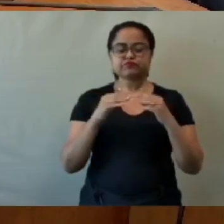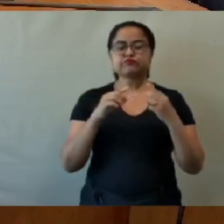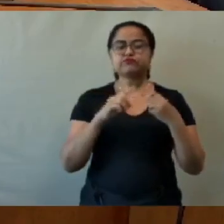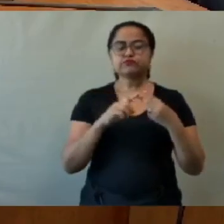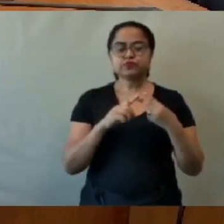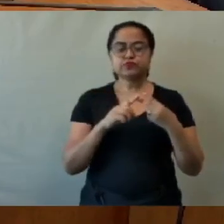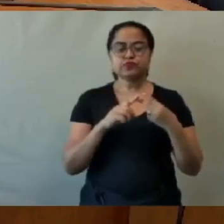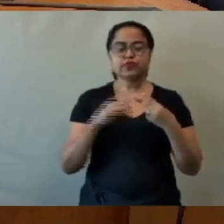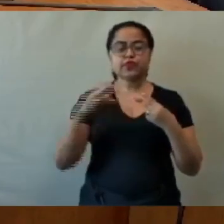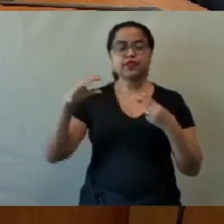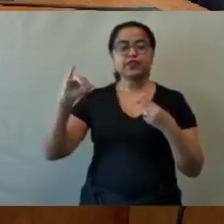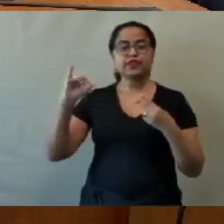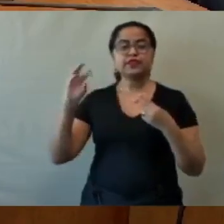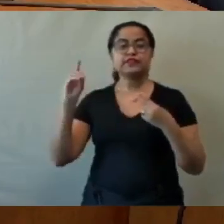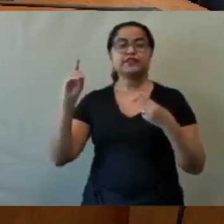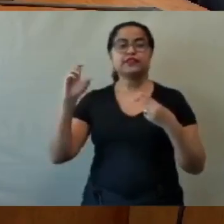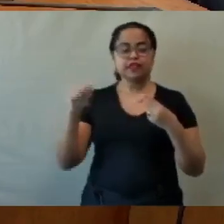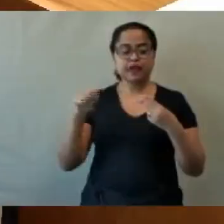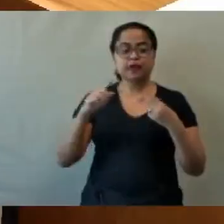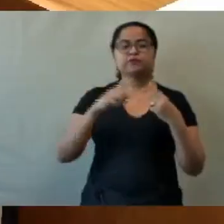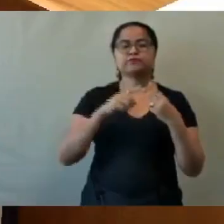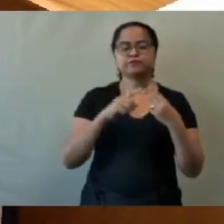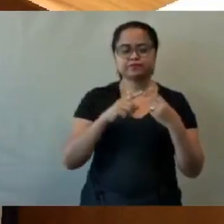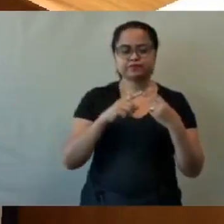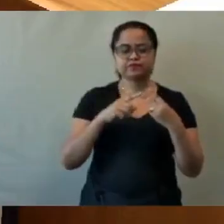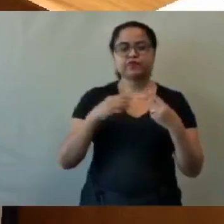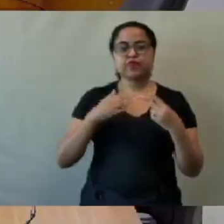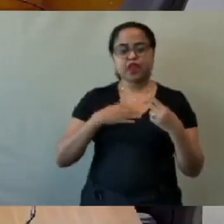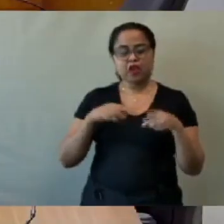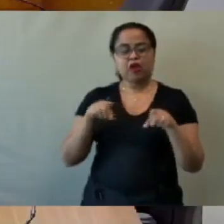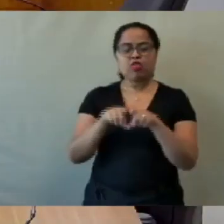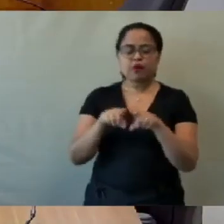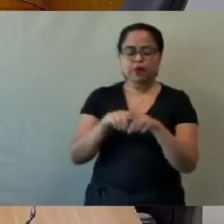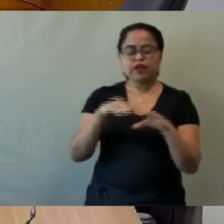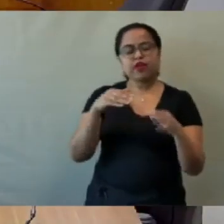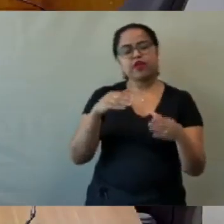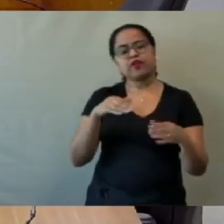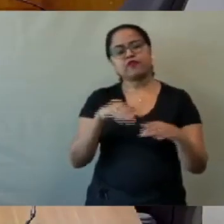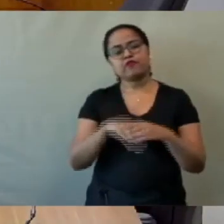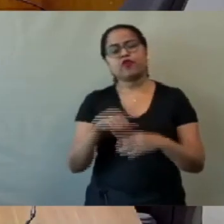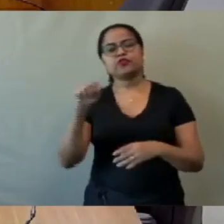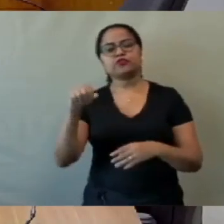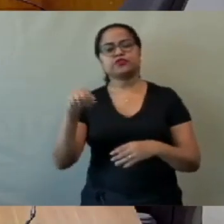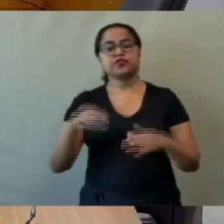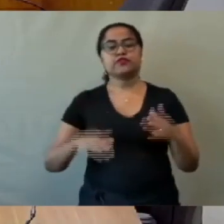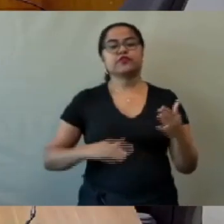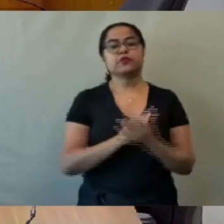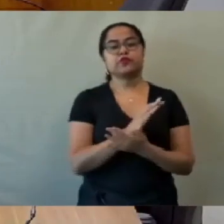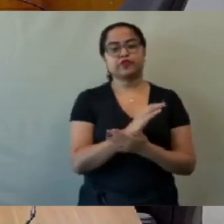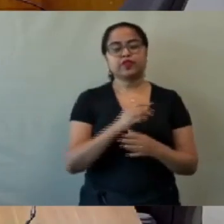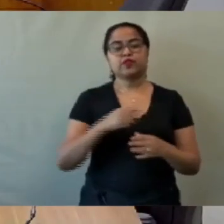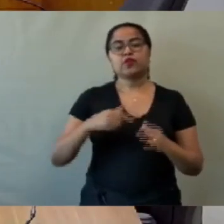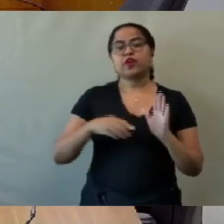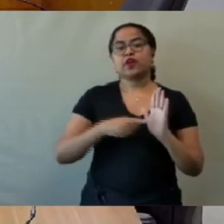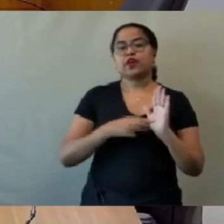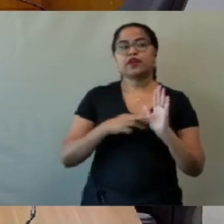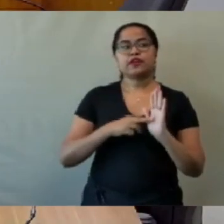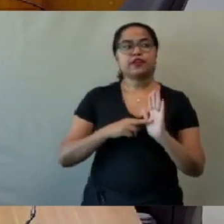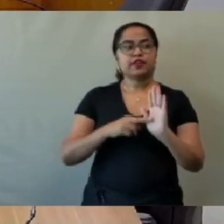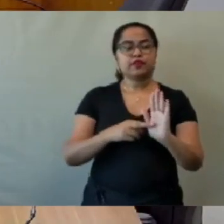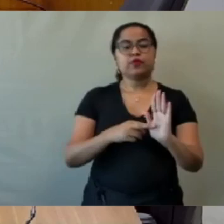vereadora Cida Falabella? De acordo. E eu, professora Marli, também voto de acordo. Fica aprovado o requerimento de